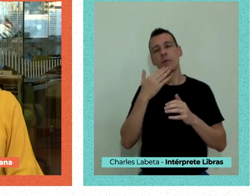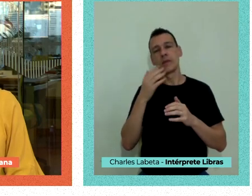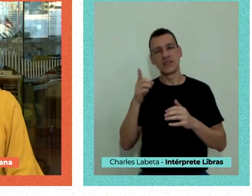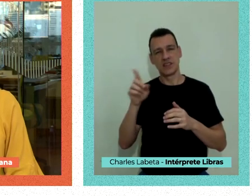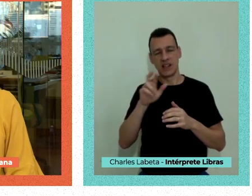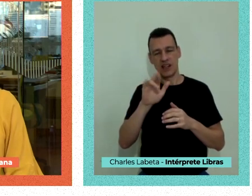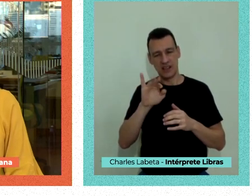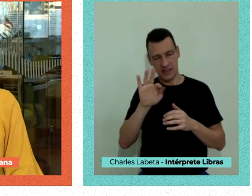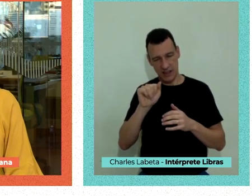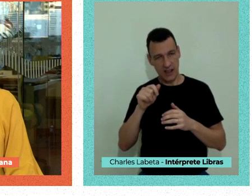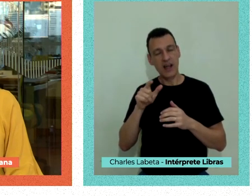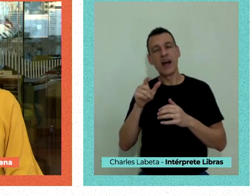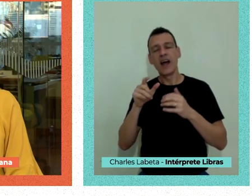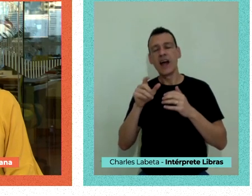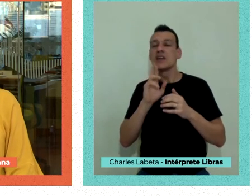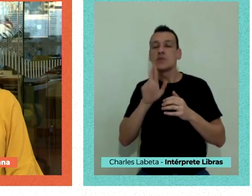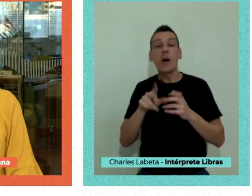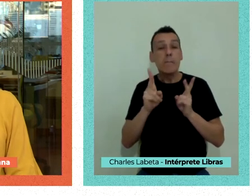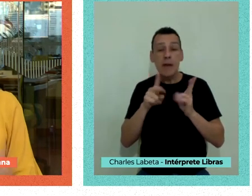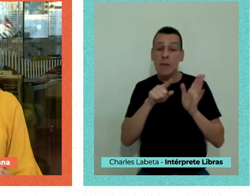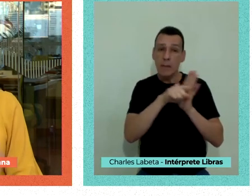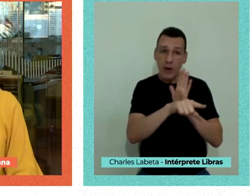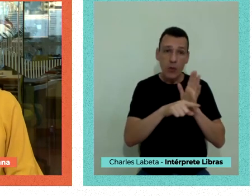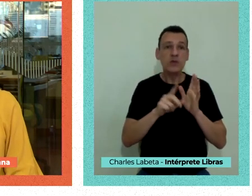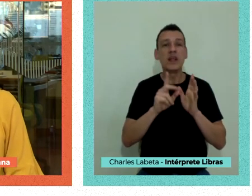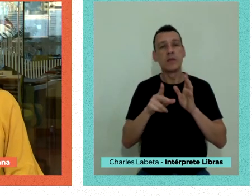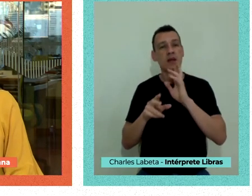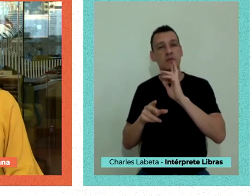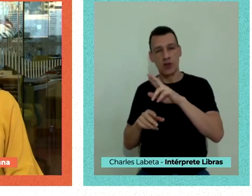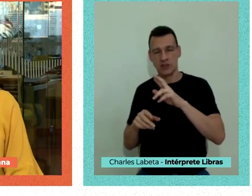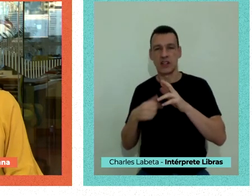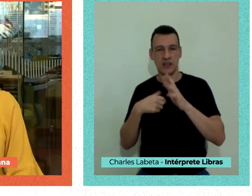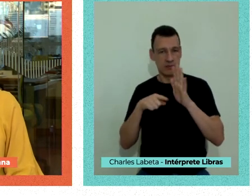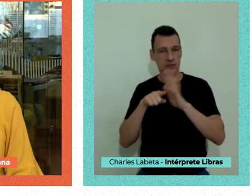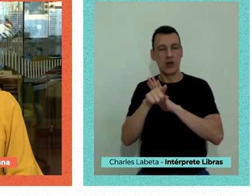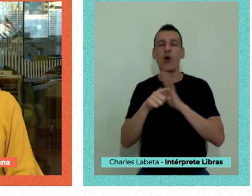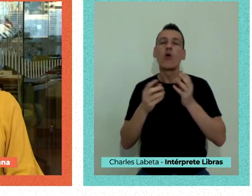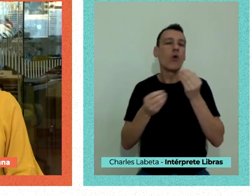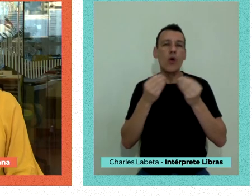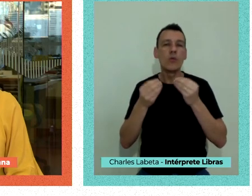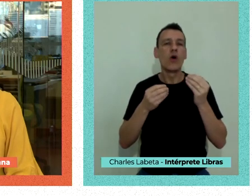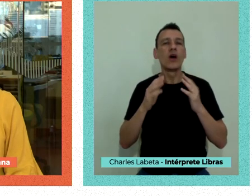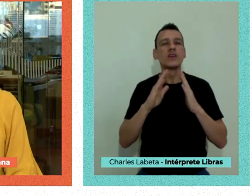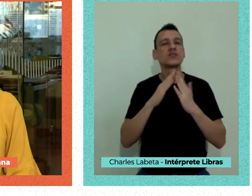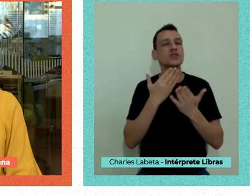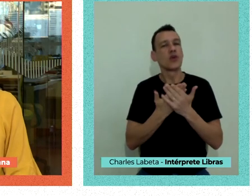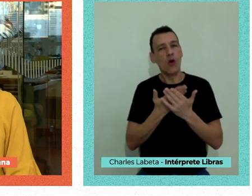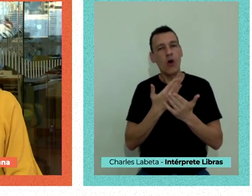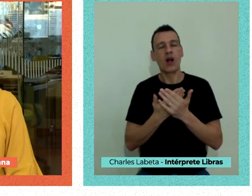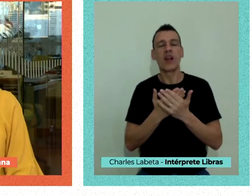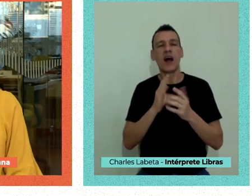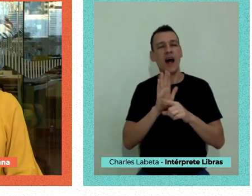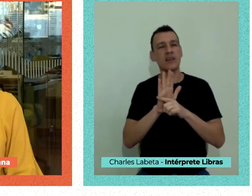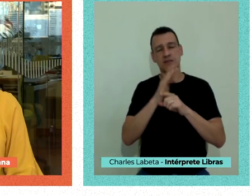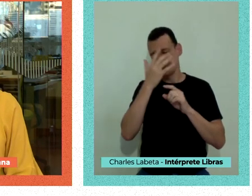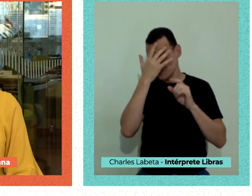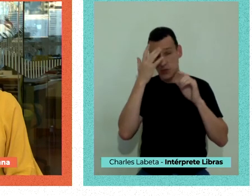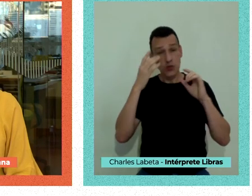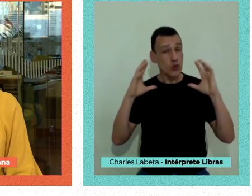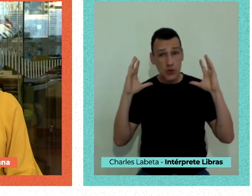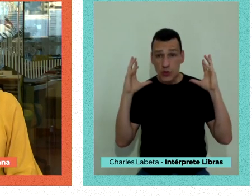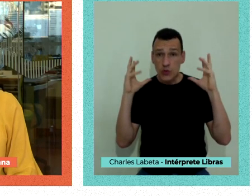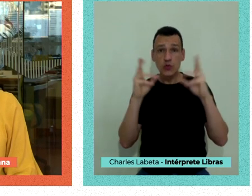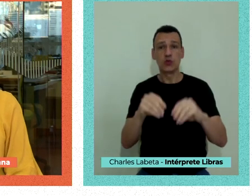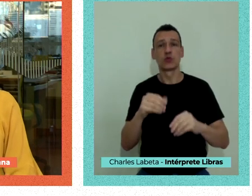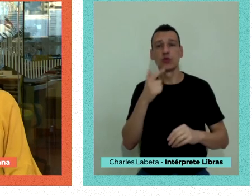é que a gente faz essa escola do chão à política, uma escola para todos e para